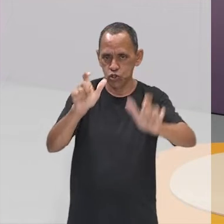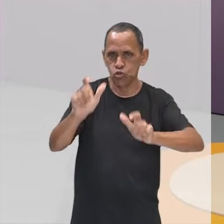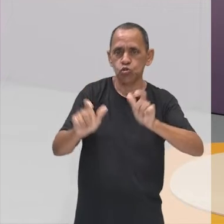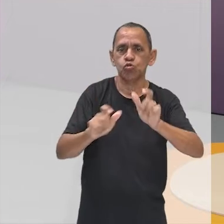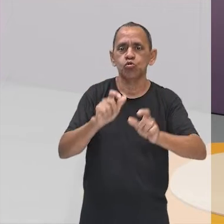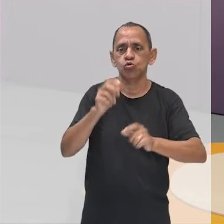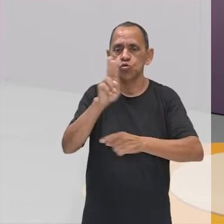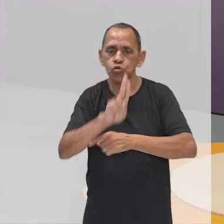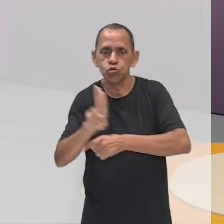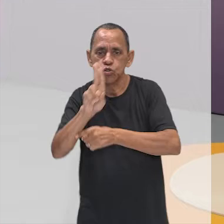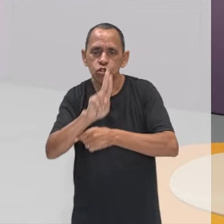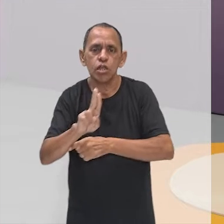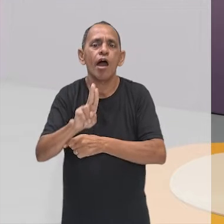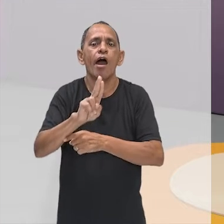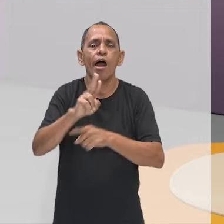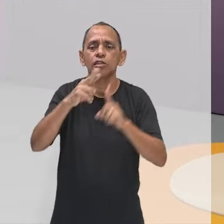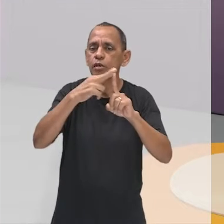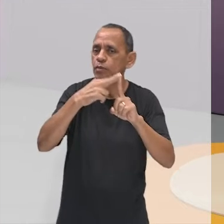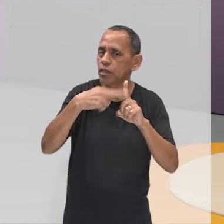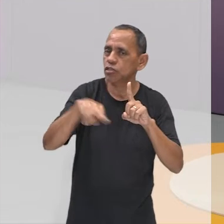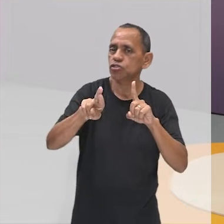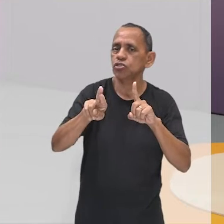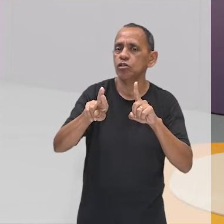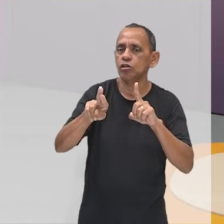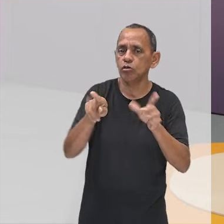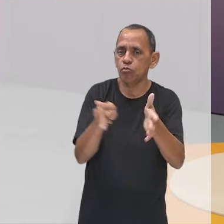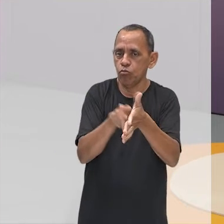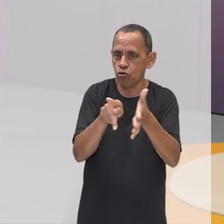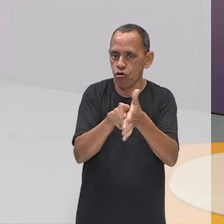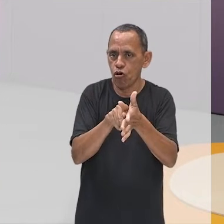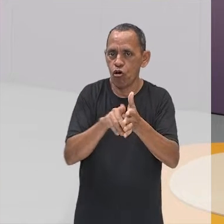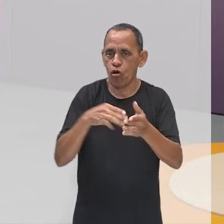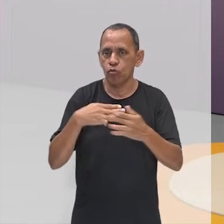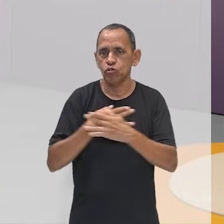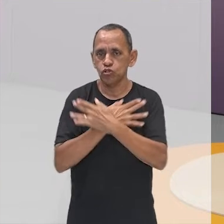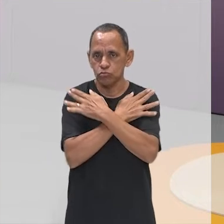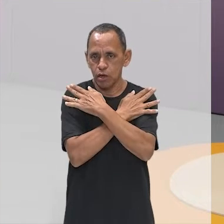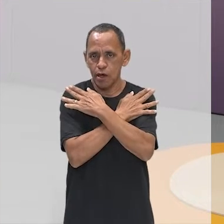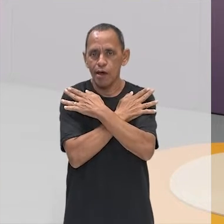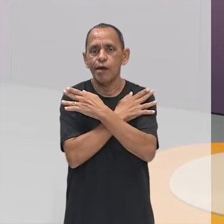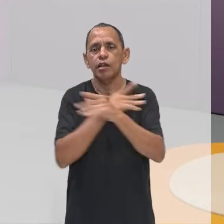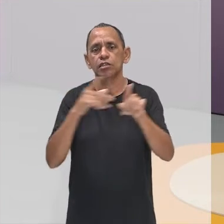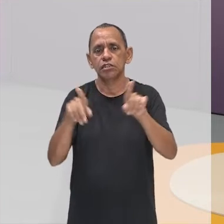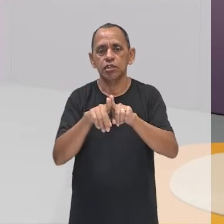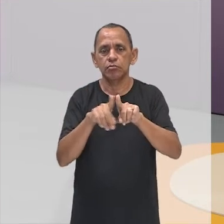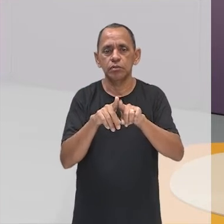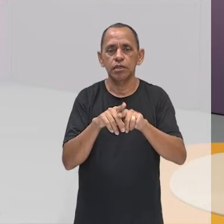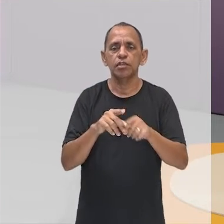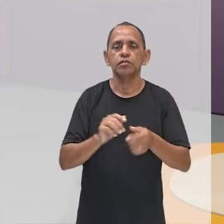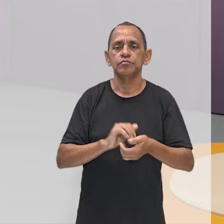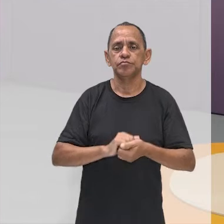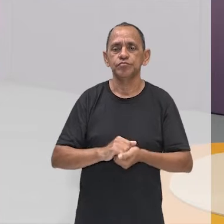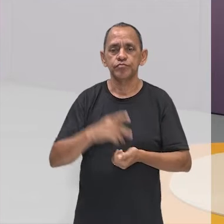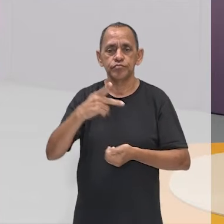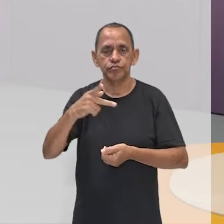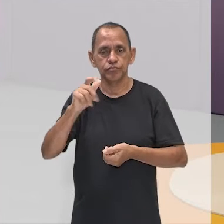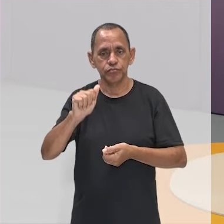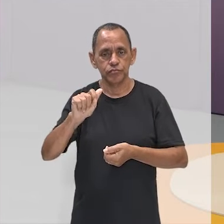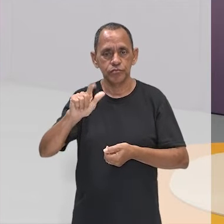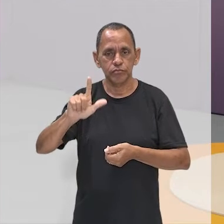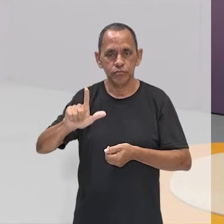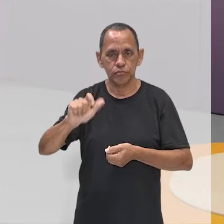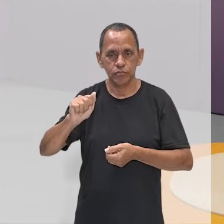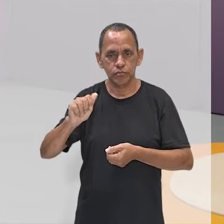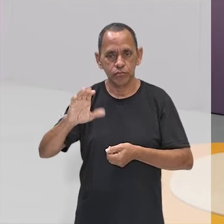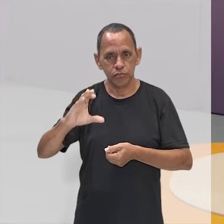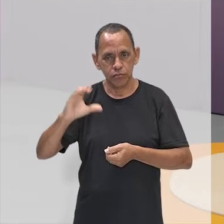e cerimônias religiosas. Vamos ter também, olha só, os palácios, tá? Os maias construíram palácios